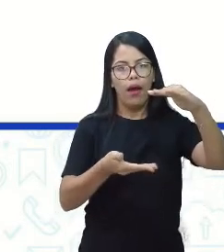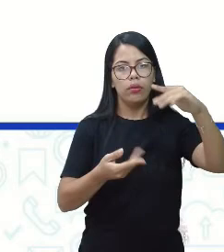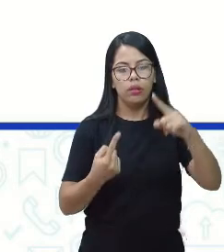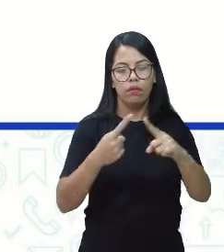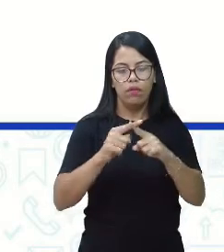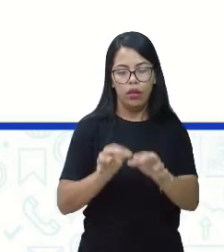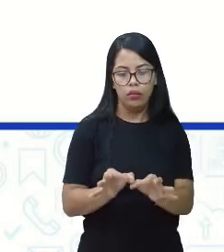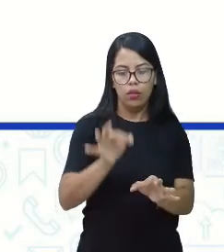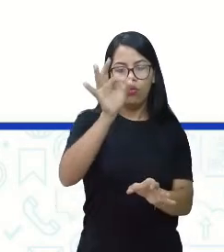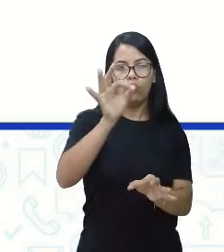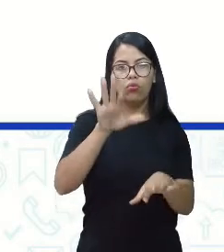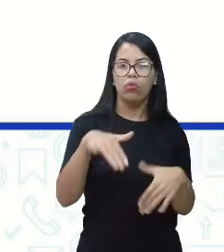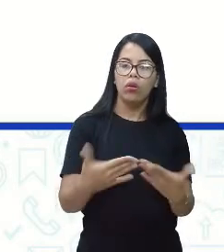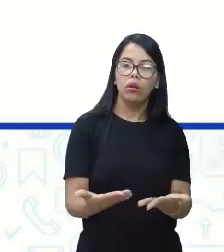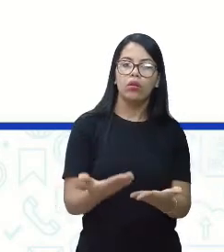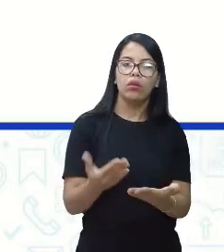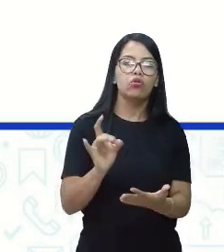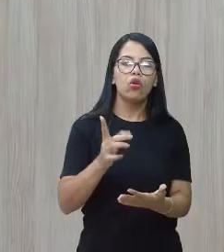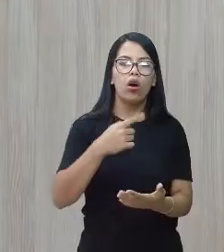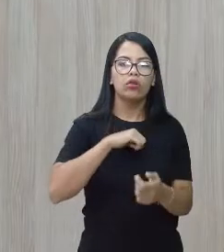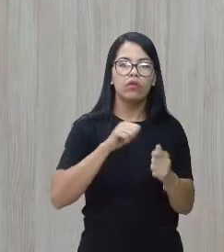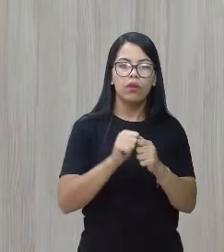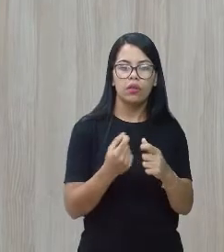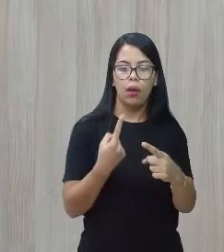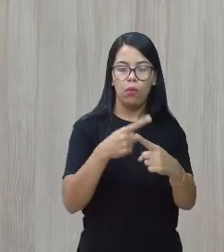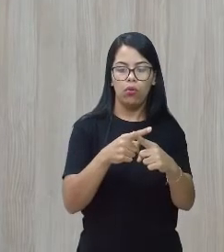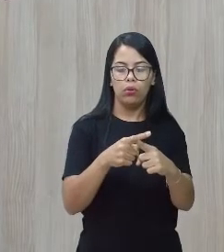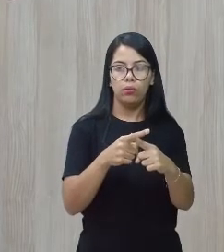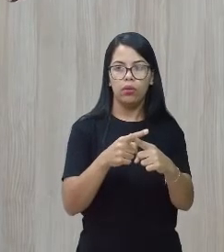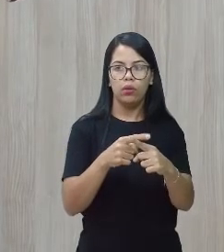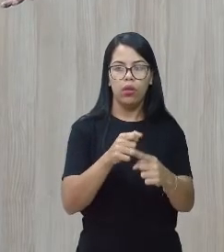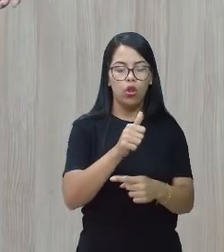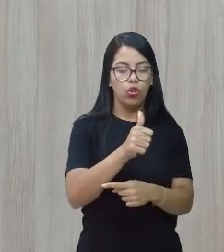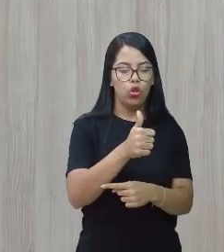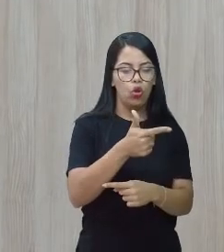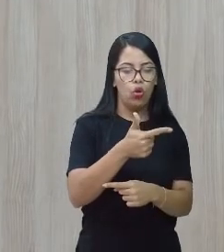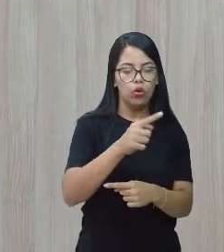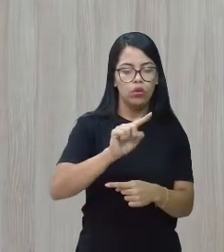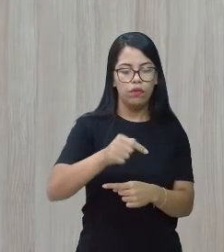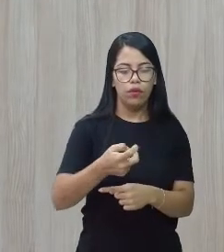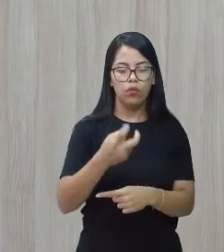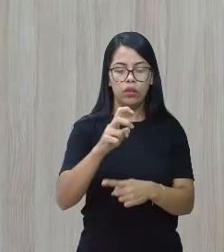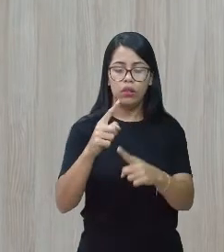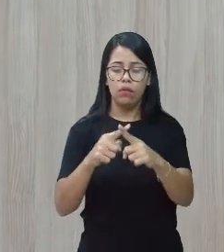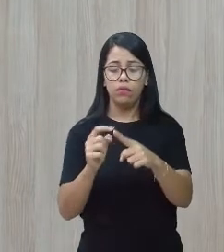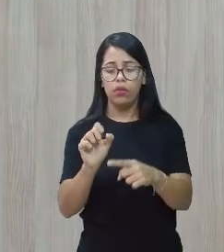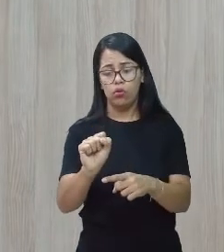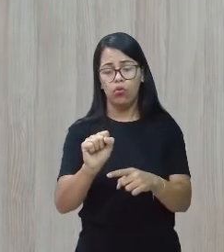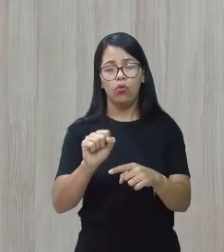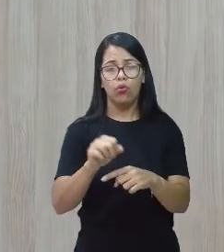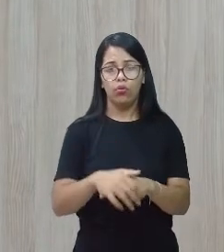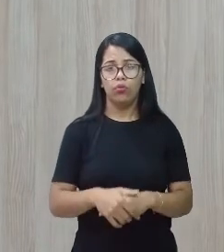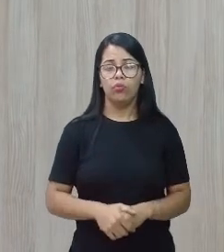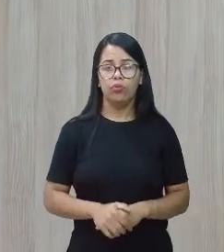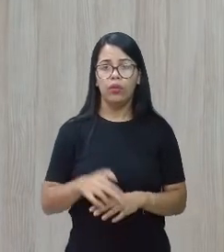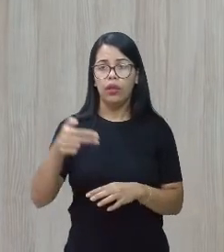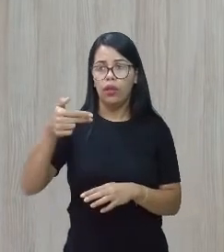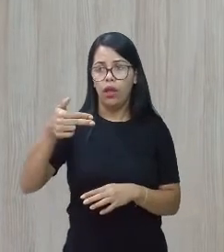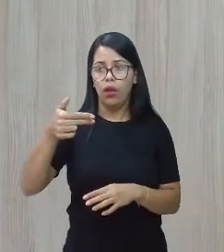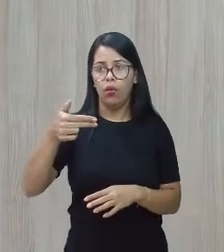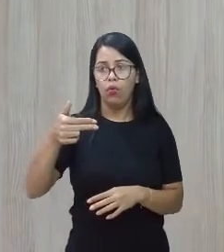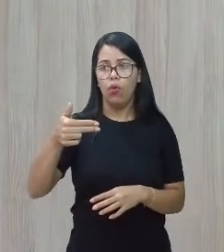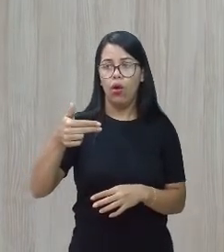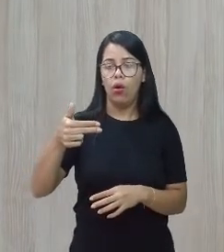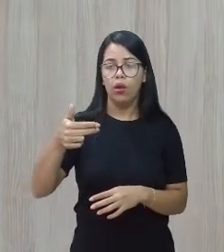certo? Então, é só a gente multiplicar o 12,5 vezes 8. Então, 12,5 vezes